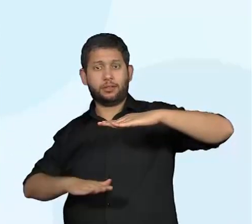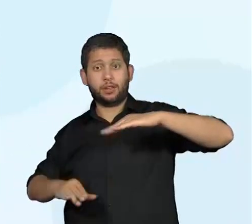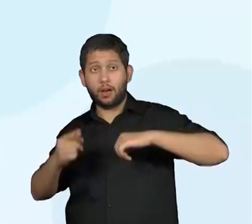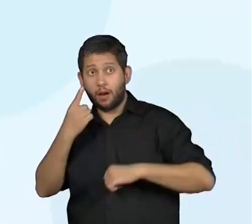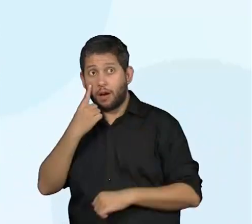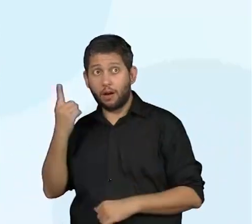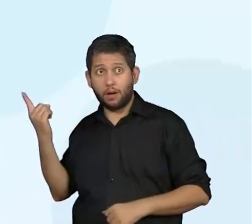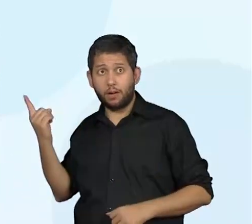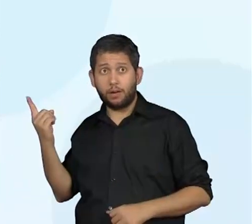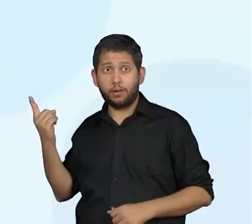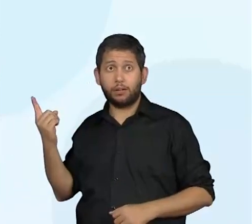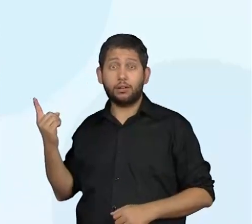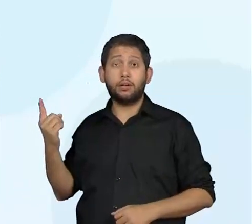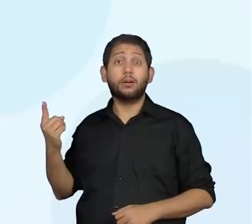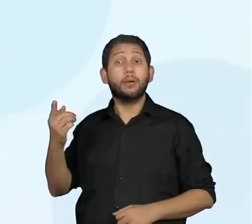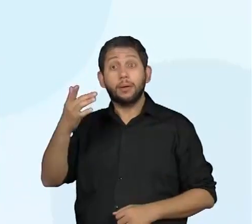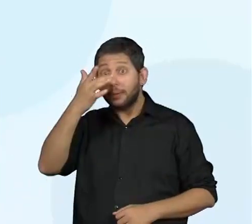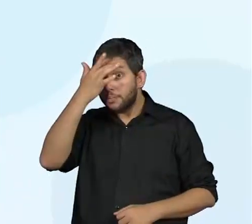Ocorre o acúmulo de